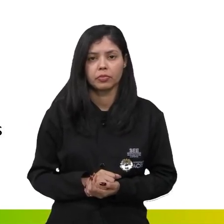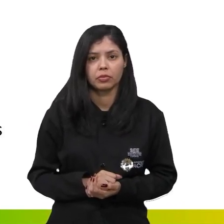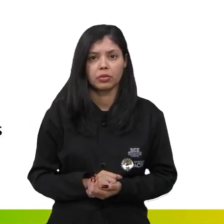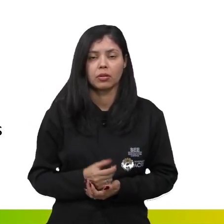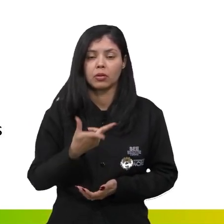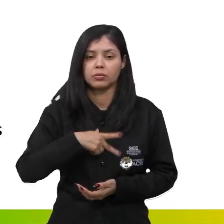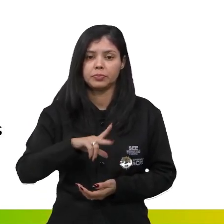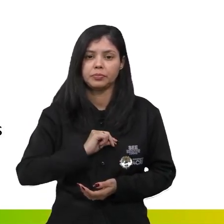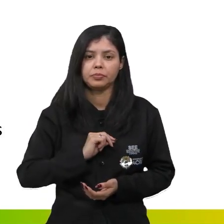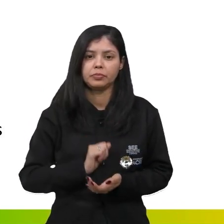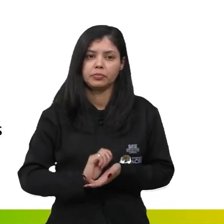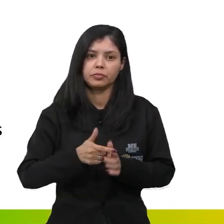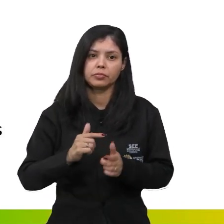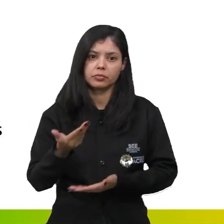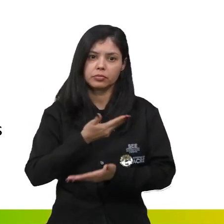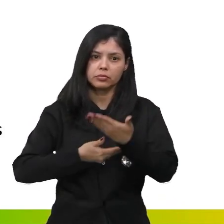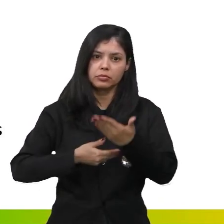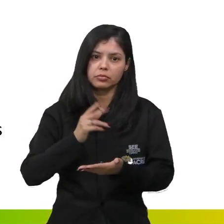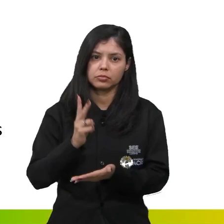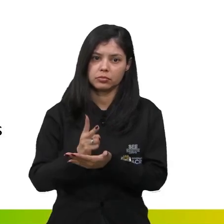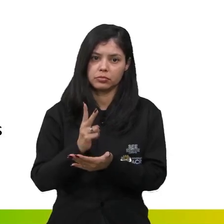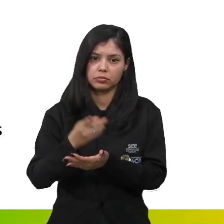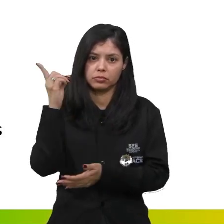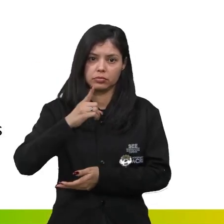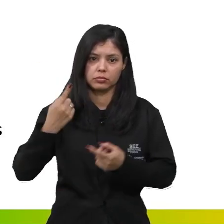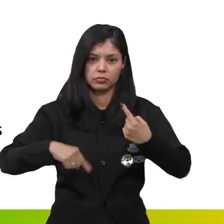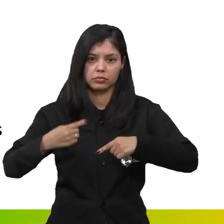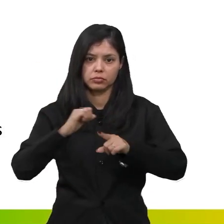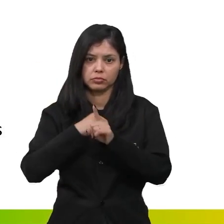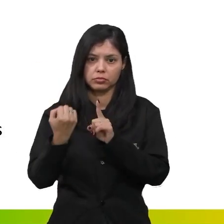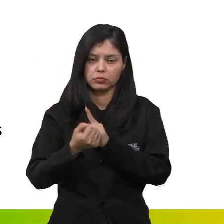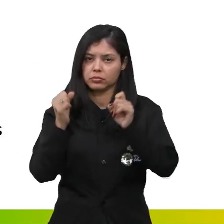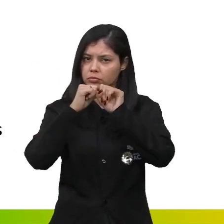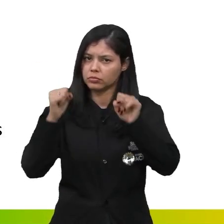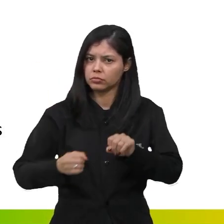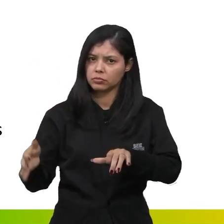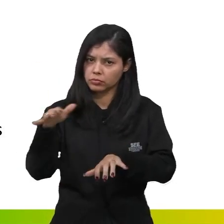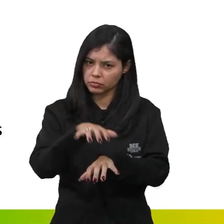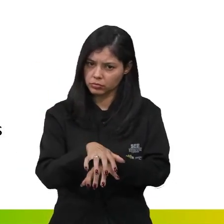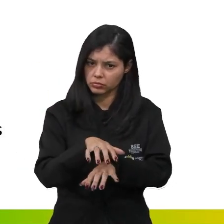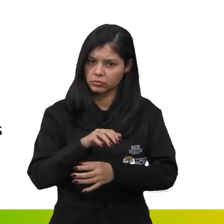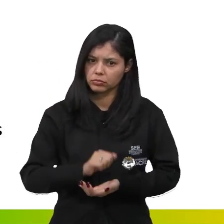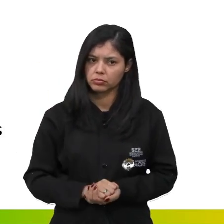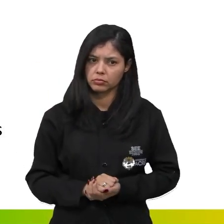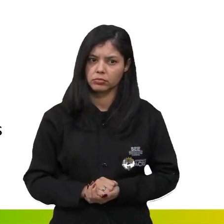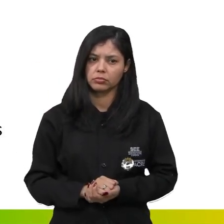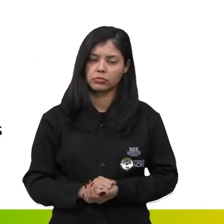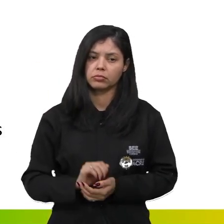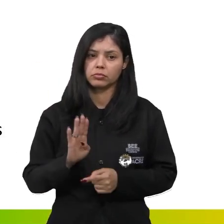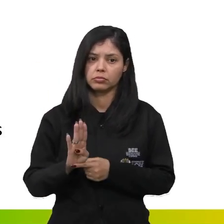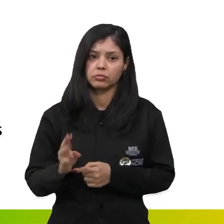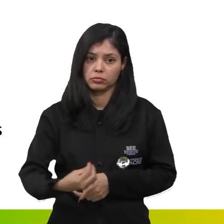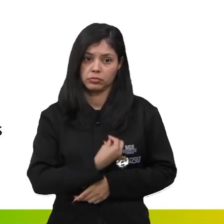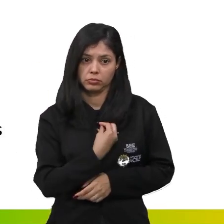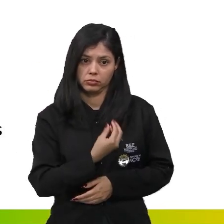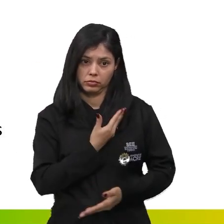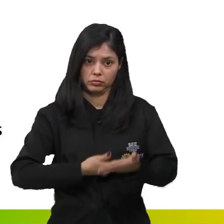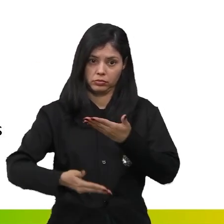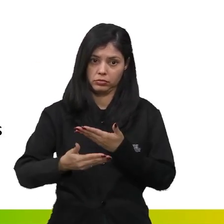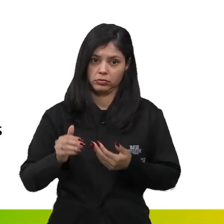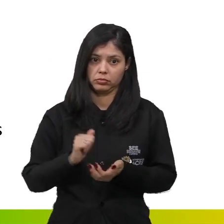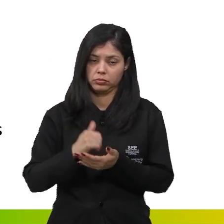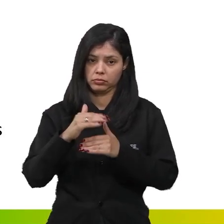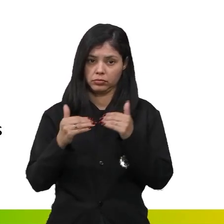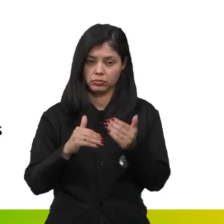os portugueses, letra A, compartilhavam os mesmos direitos políticos e sociais no sistema colonial. B, conviviam de